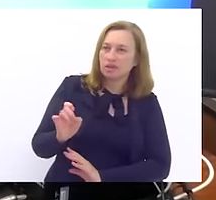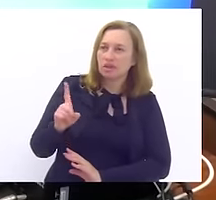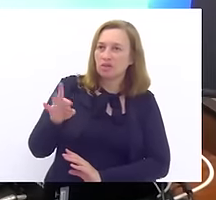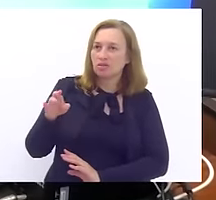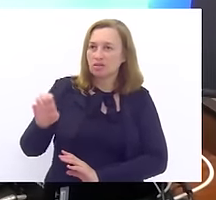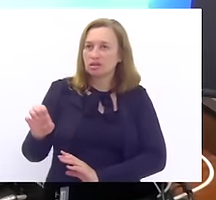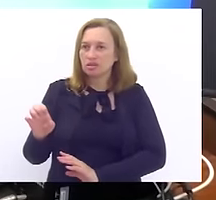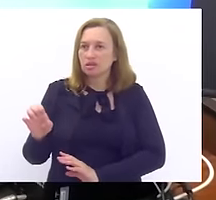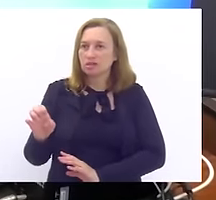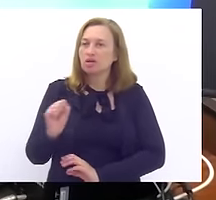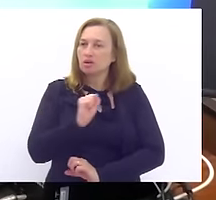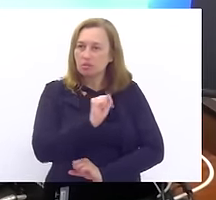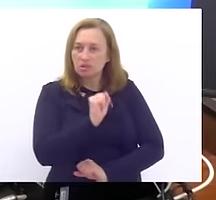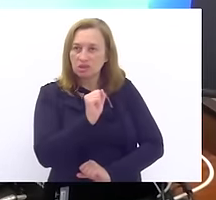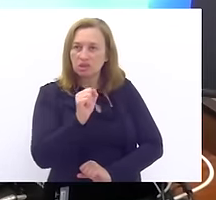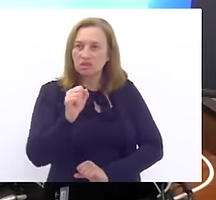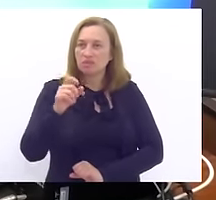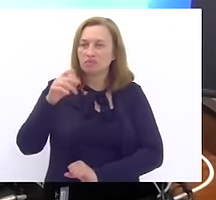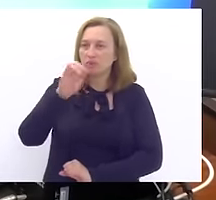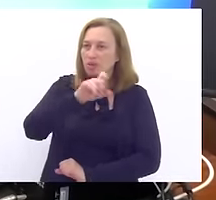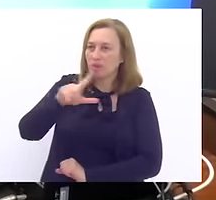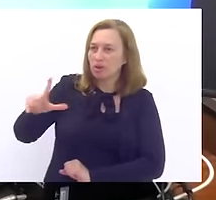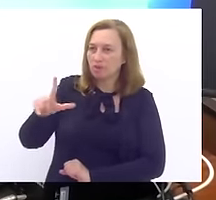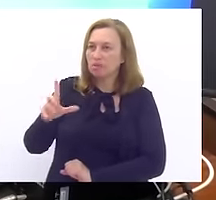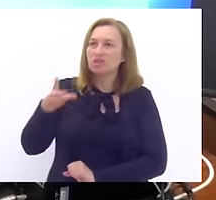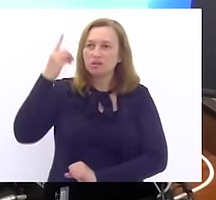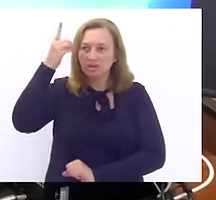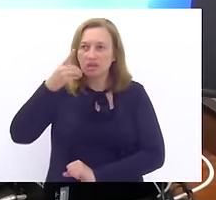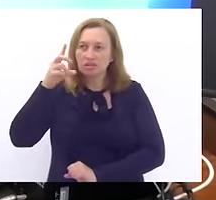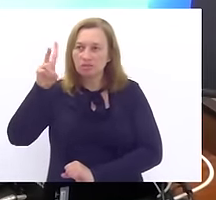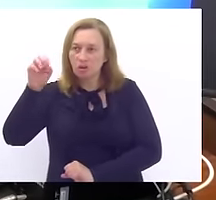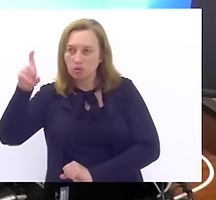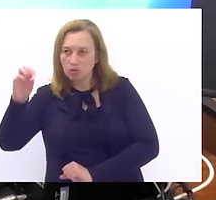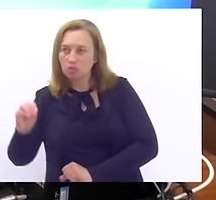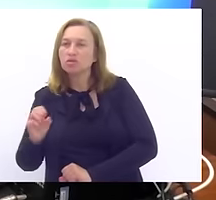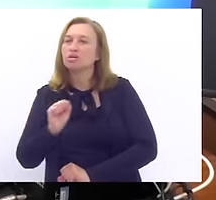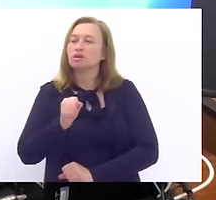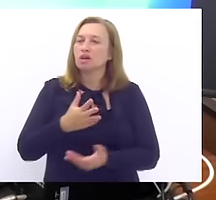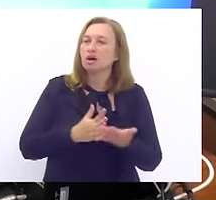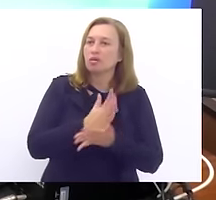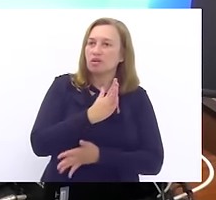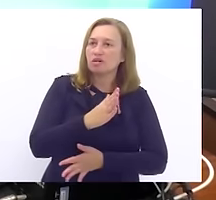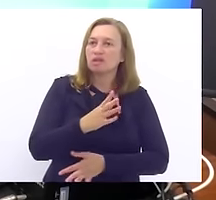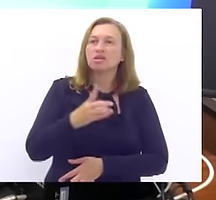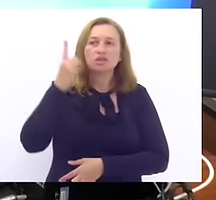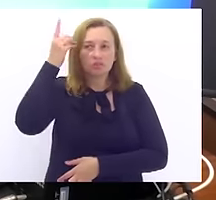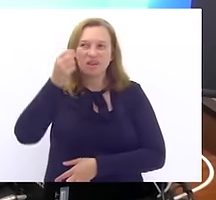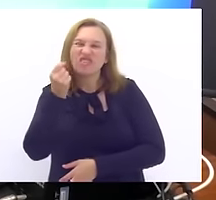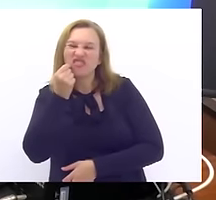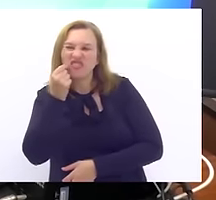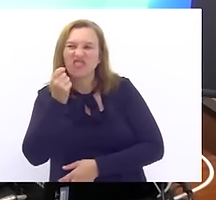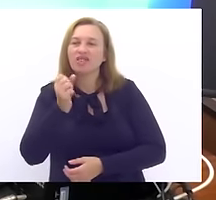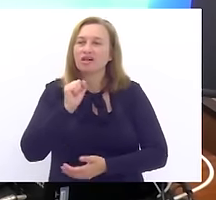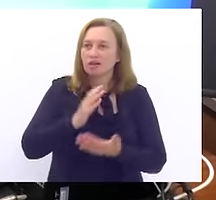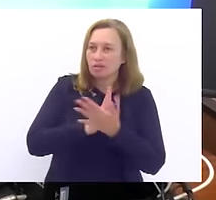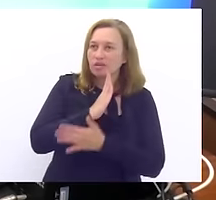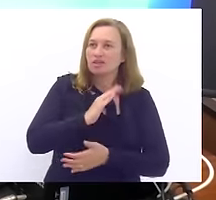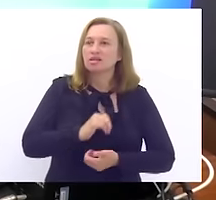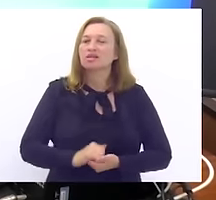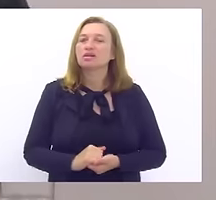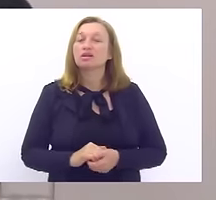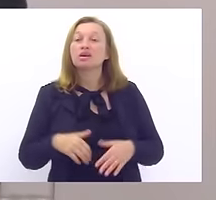favorável Deputado Felipe Deputado Walter Ceasa favorável Deputado Giovani Ratinho Então